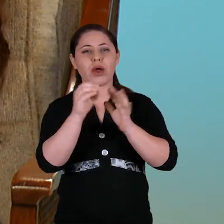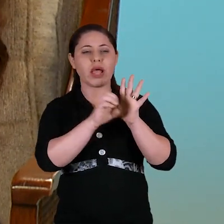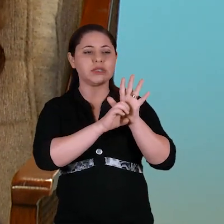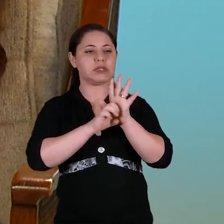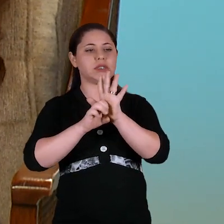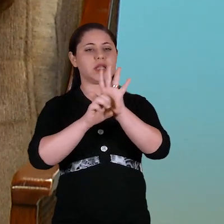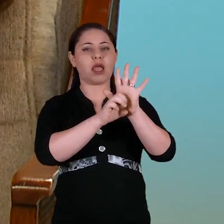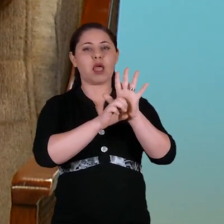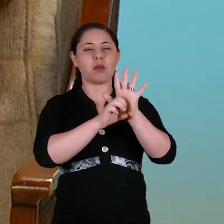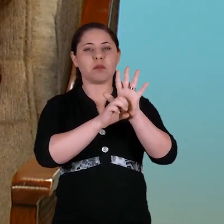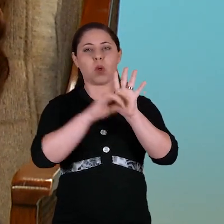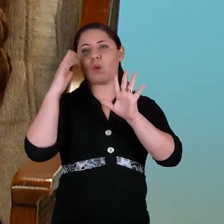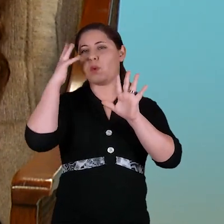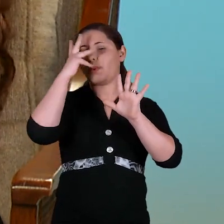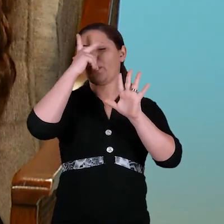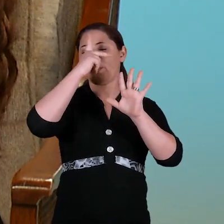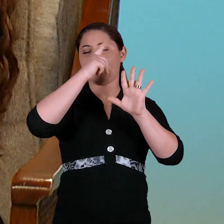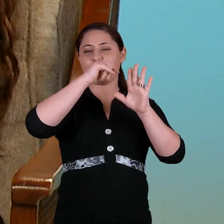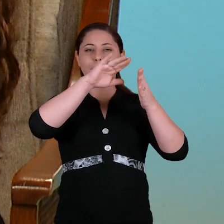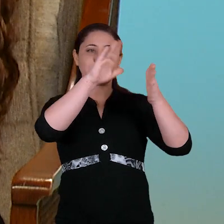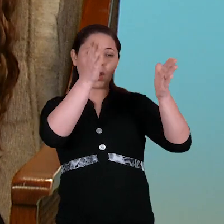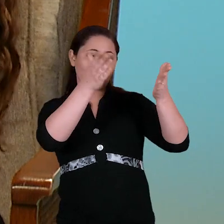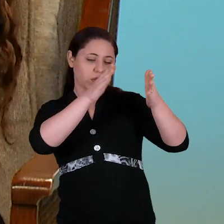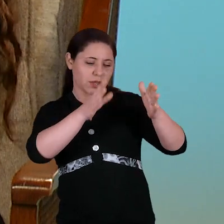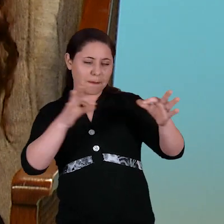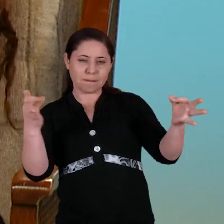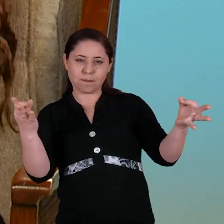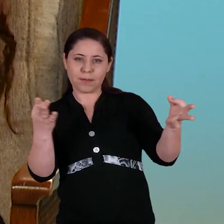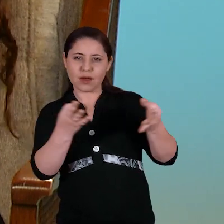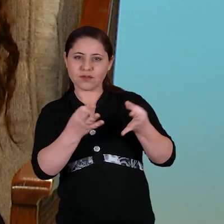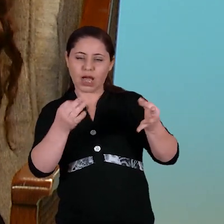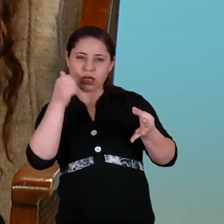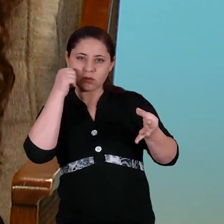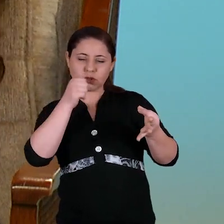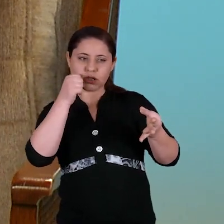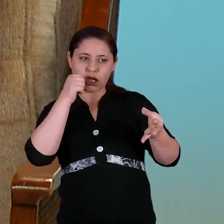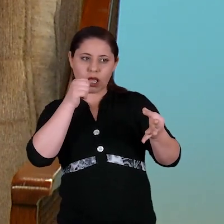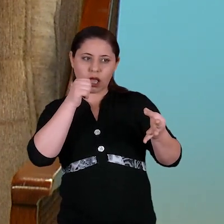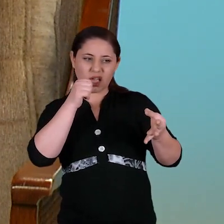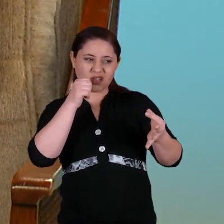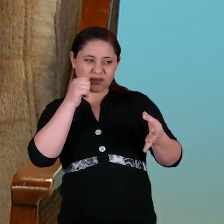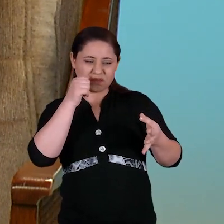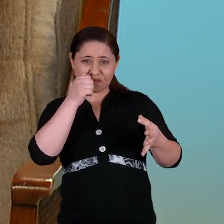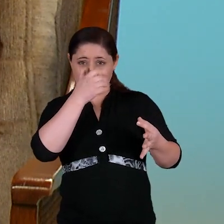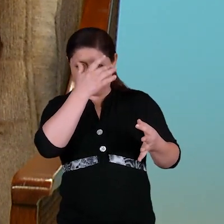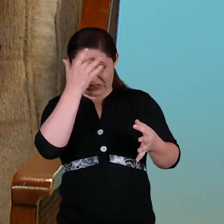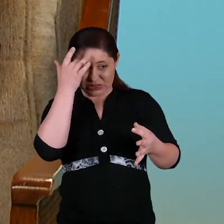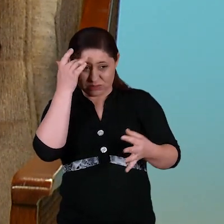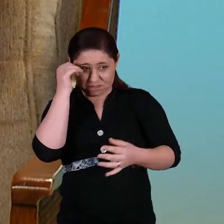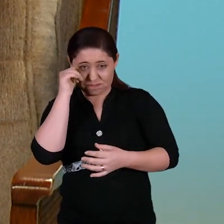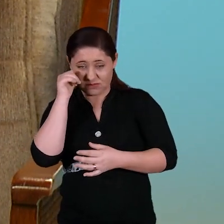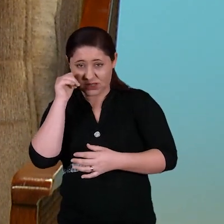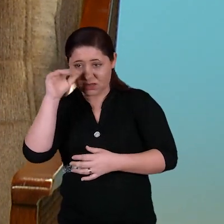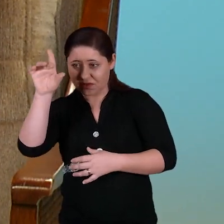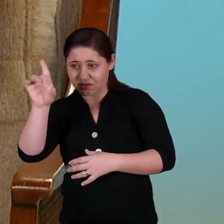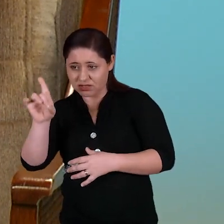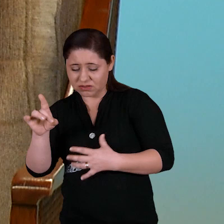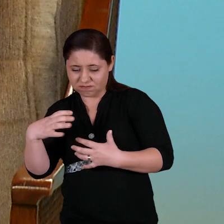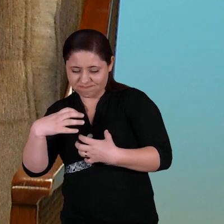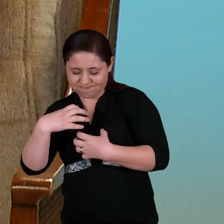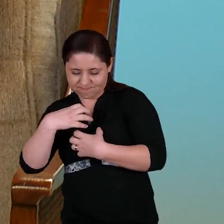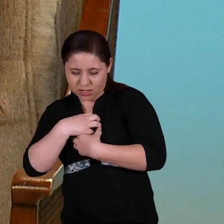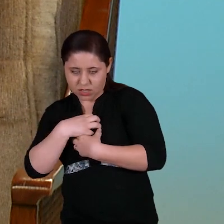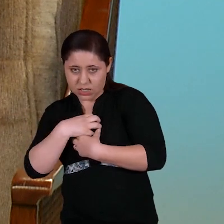sexuais, isso acaba afastando cada vez mais essas mulheres que são fora do padrão, incluindo mulheres com deficiência. Então a mídia tem